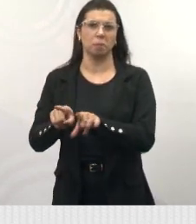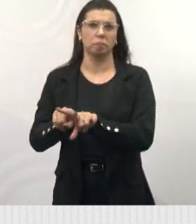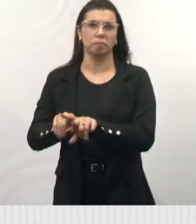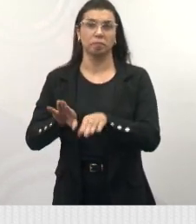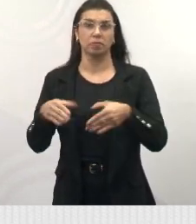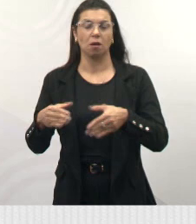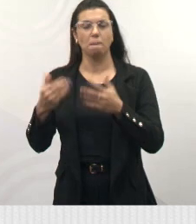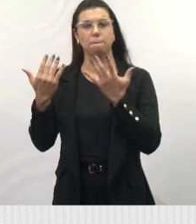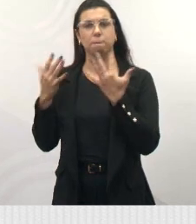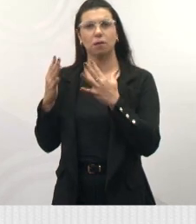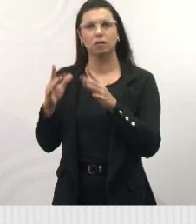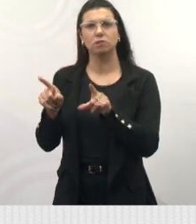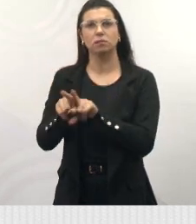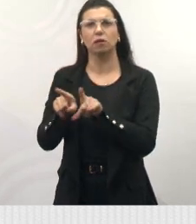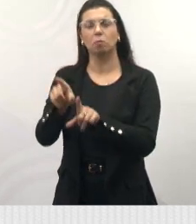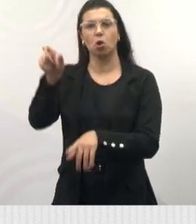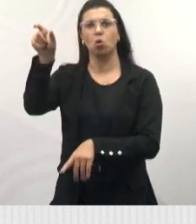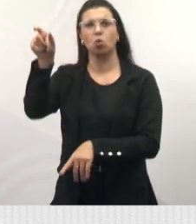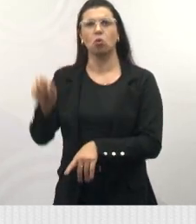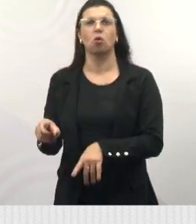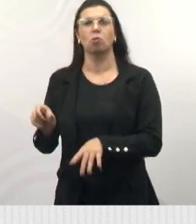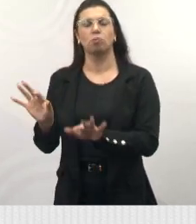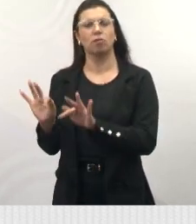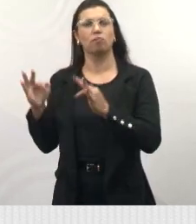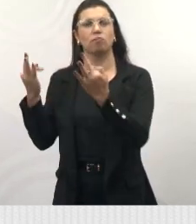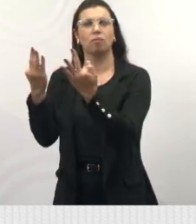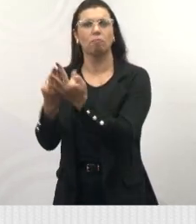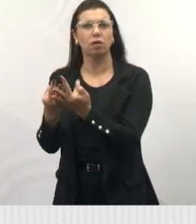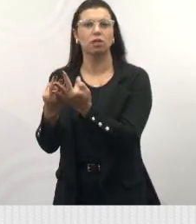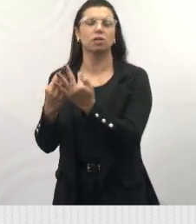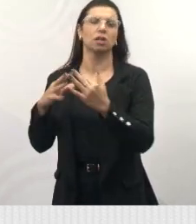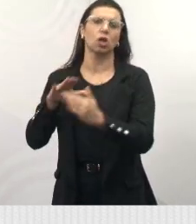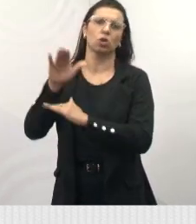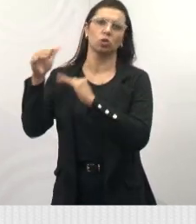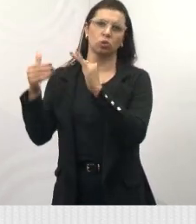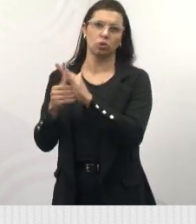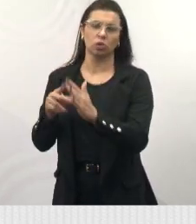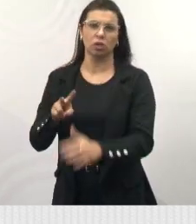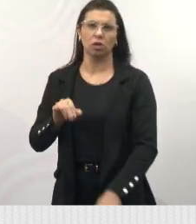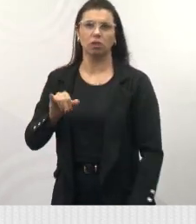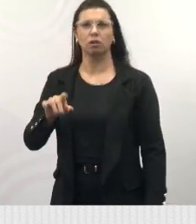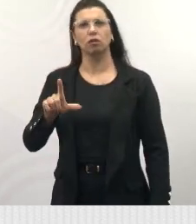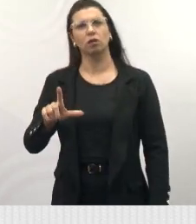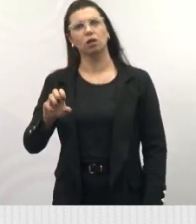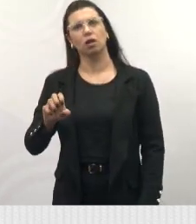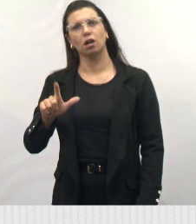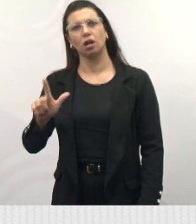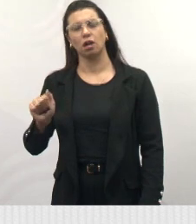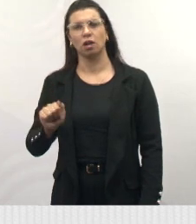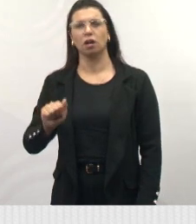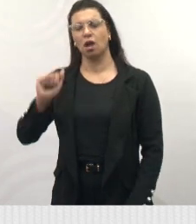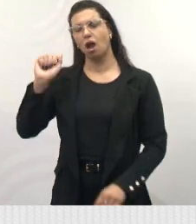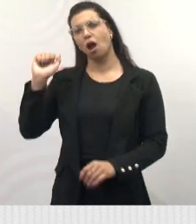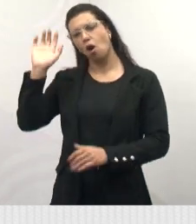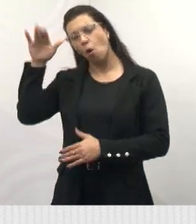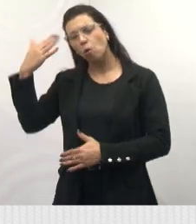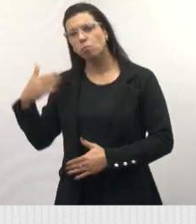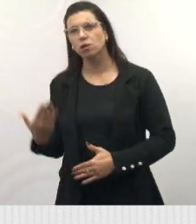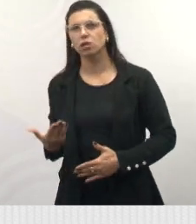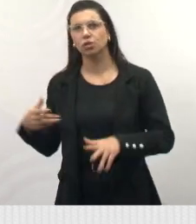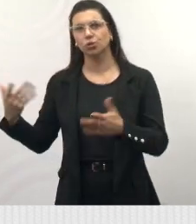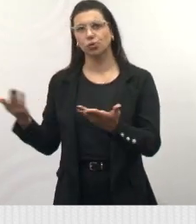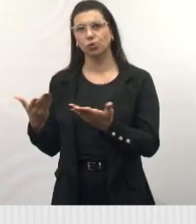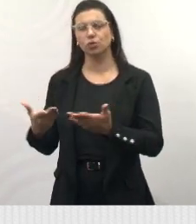queria parabenizar a toda a família Vilela por essa linda homenagem que nós